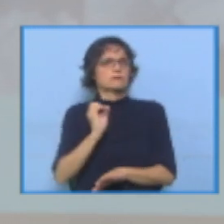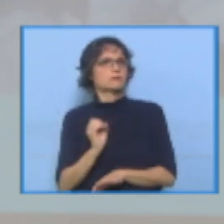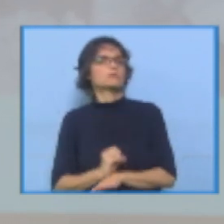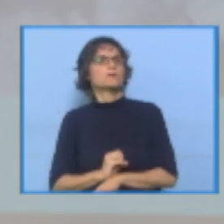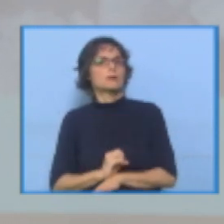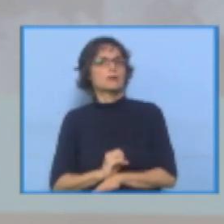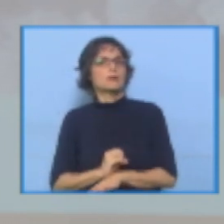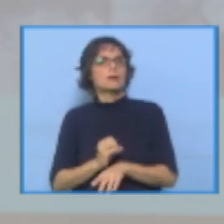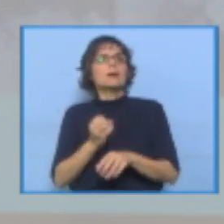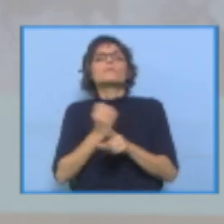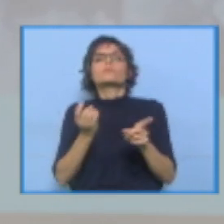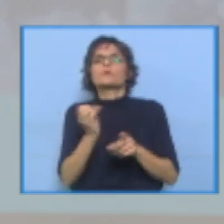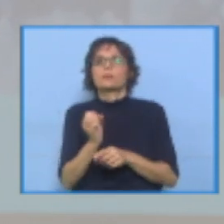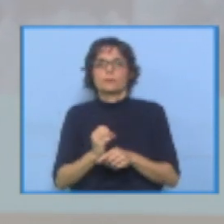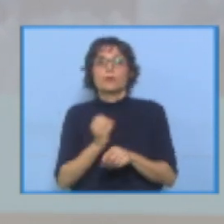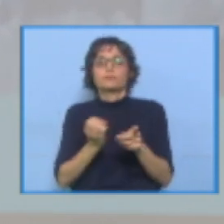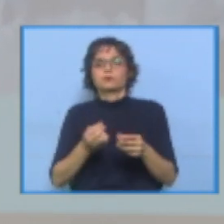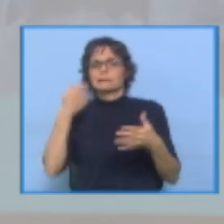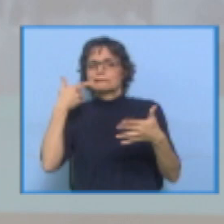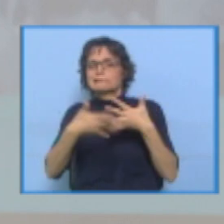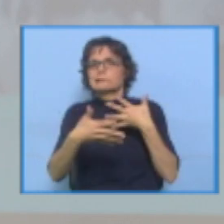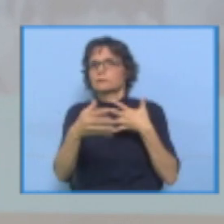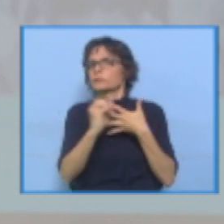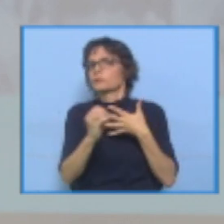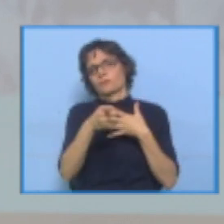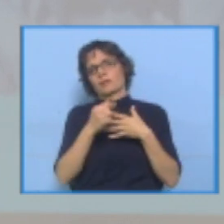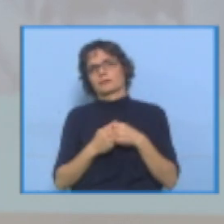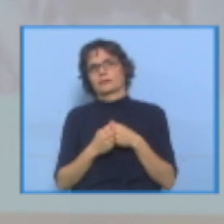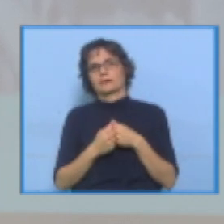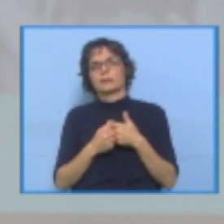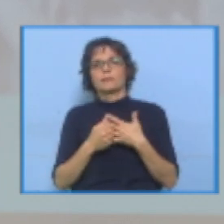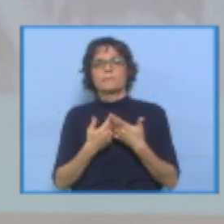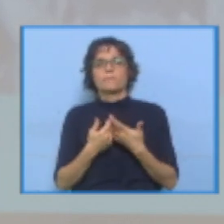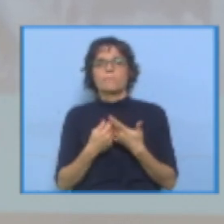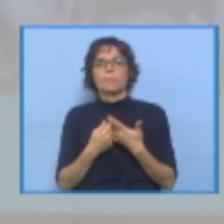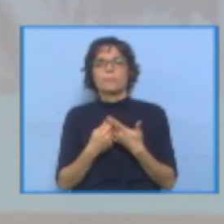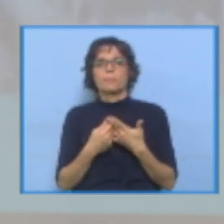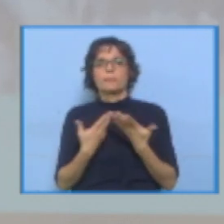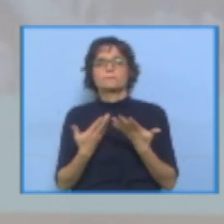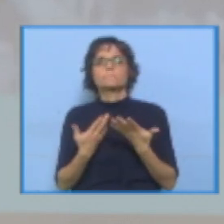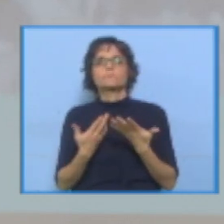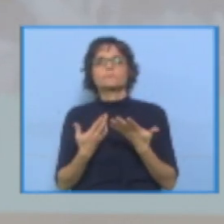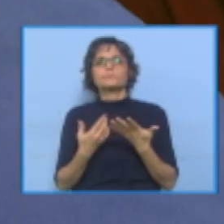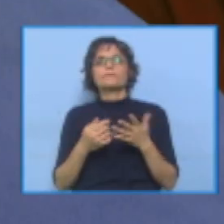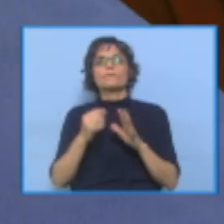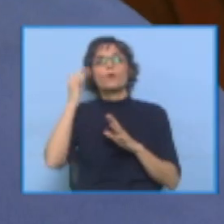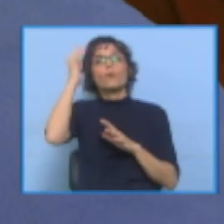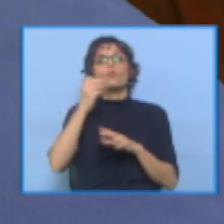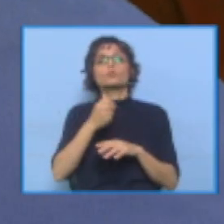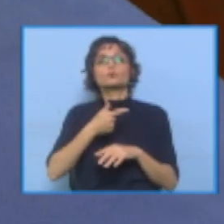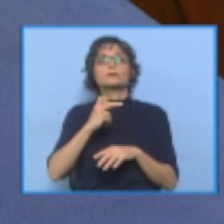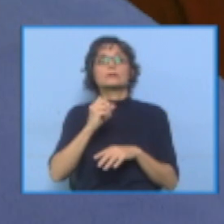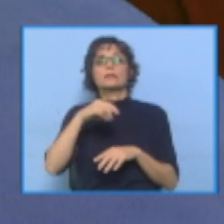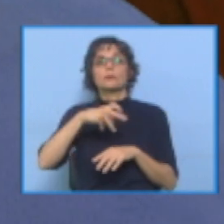falta de transparência. Ou seja, há qualquer coisa que o São Tomás dizia, que em relação ao conceito